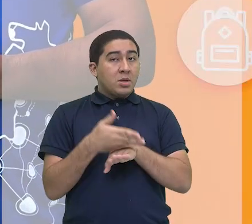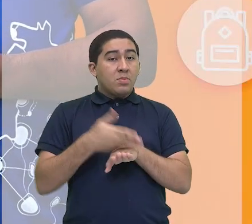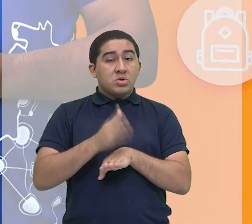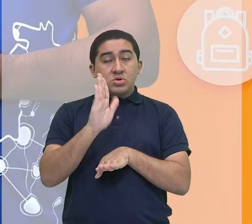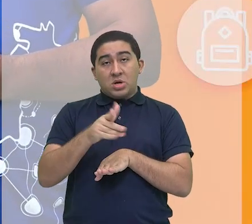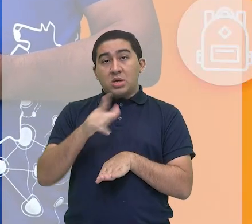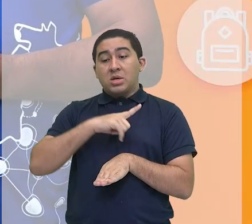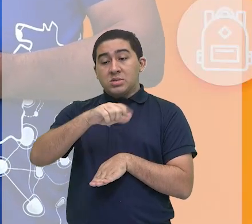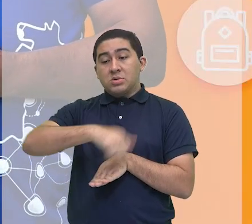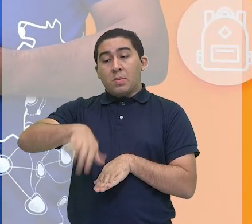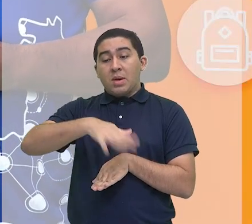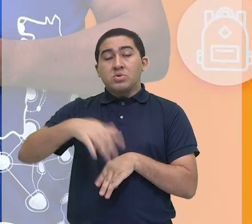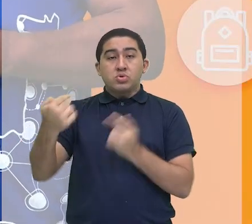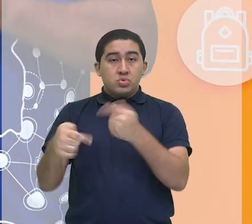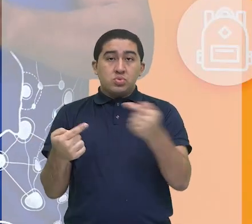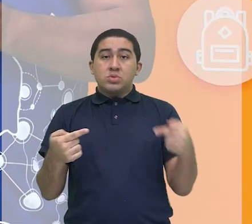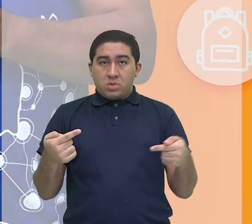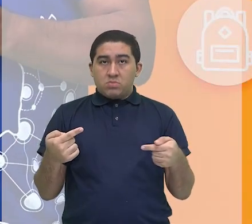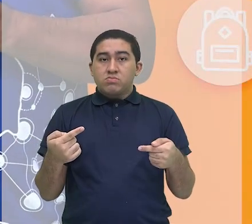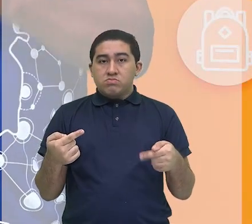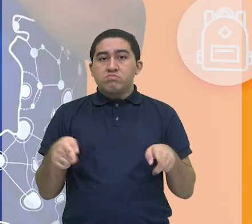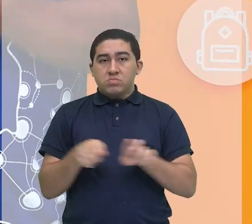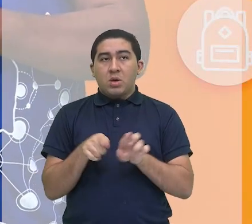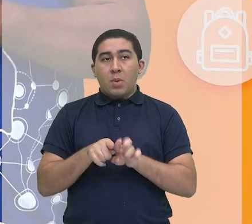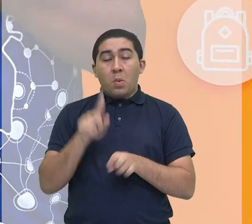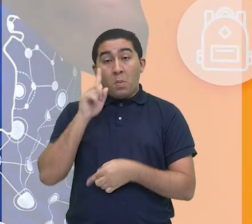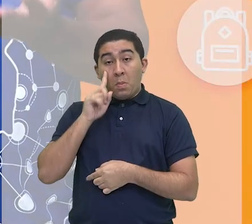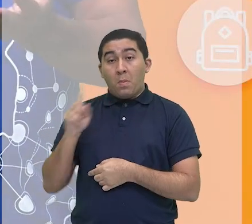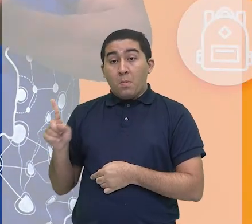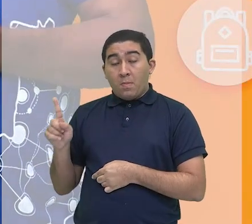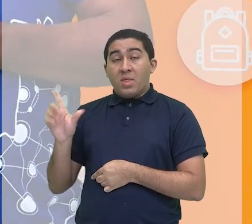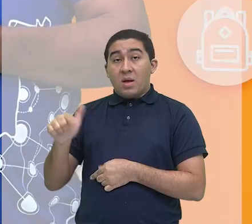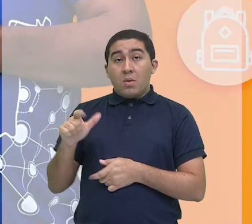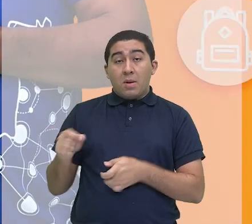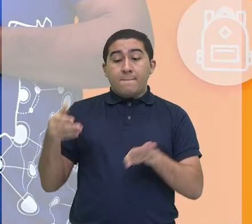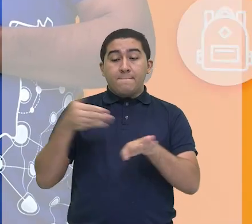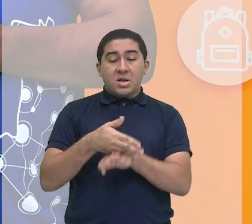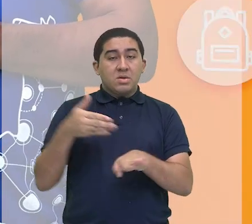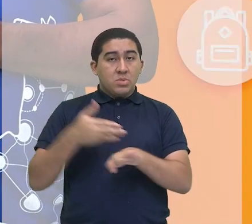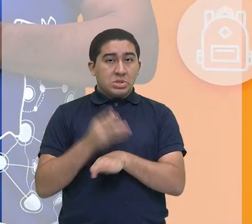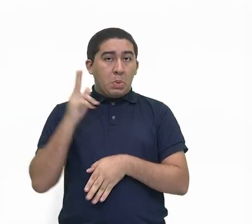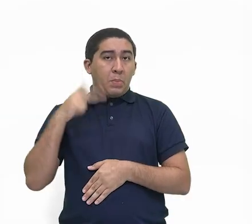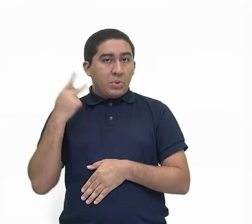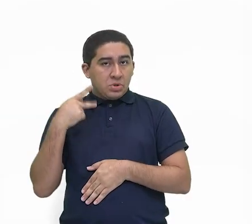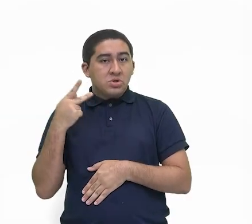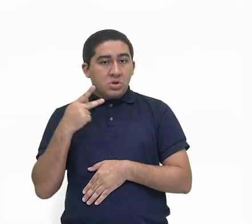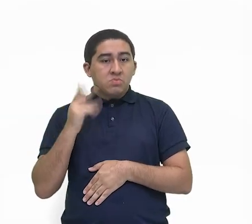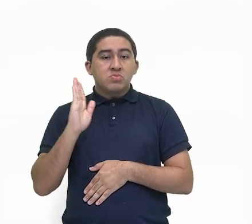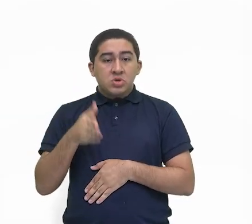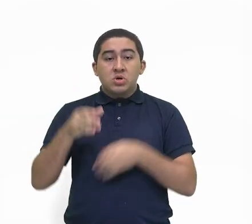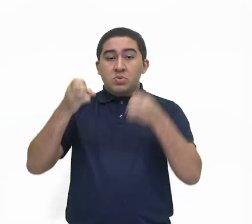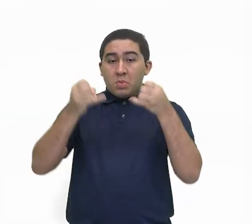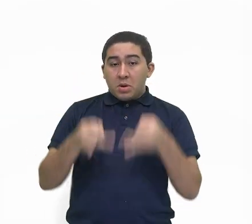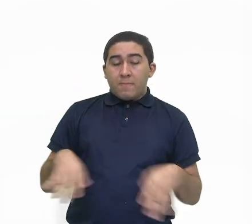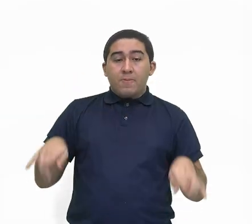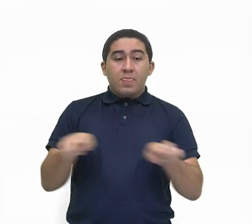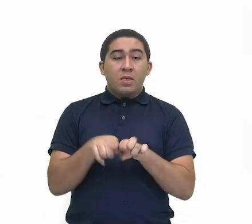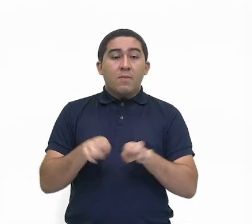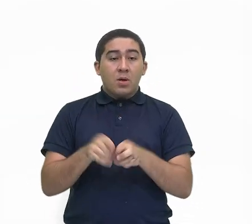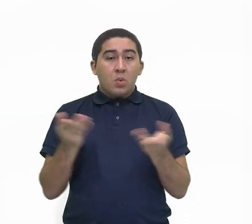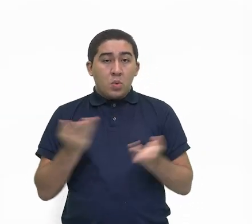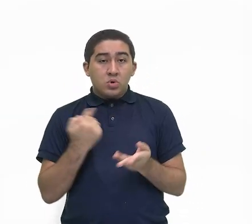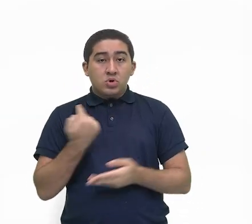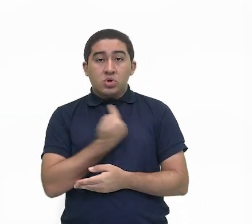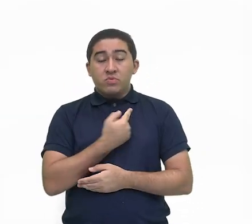nesses fóruns aí. E aqui nós falamos de engajamento político, né? E aí nós estamos hoje vivendo,